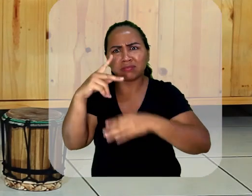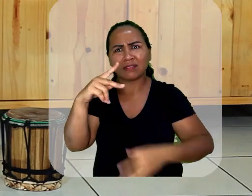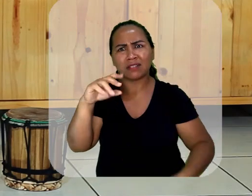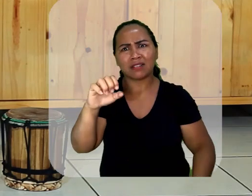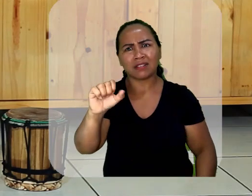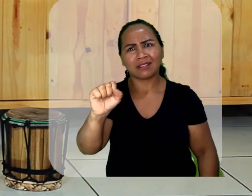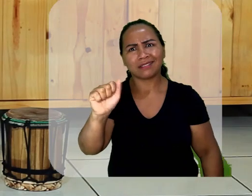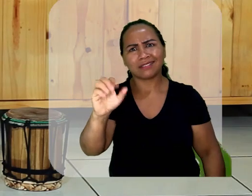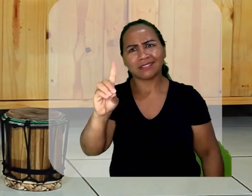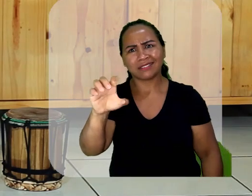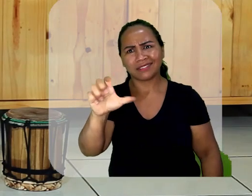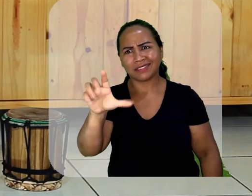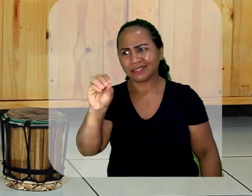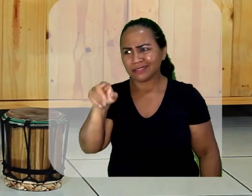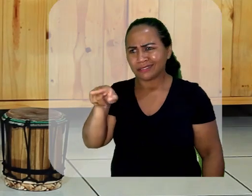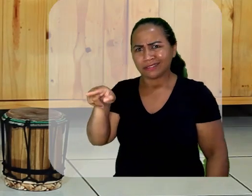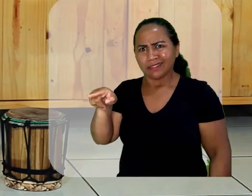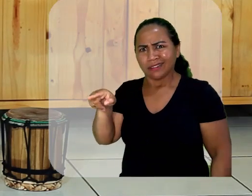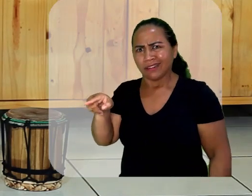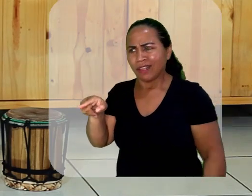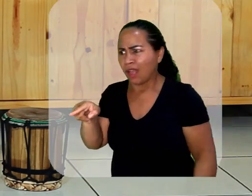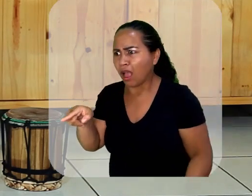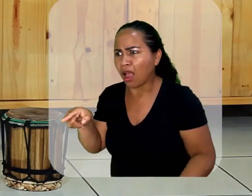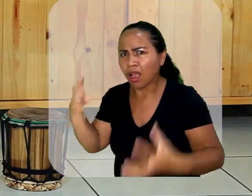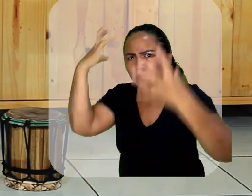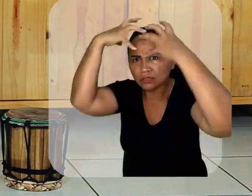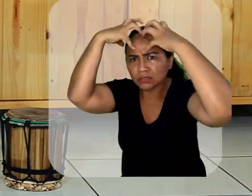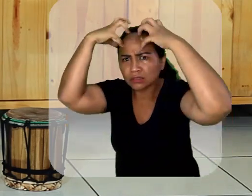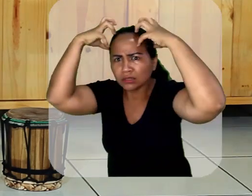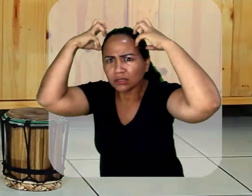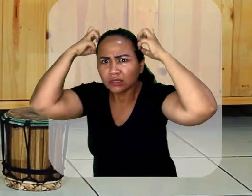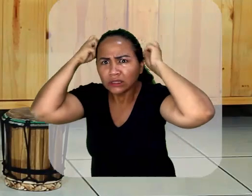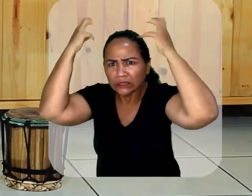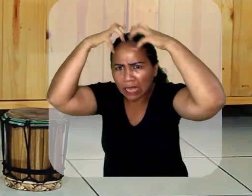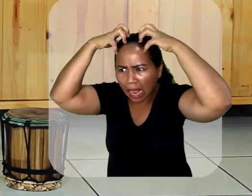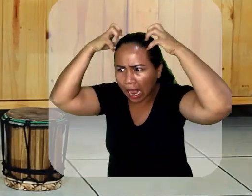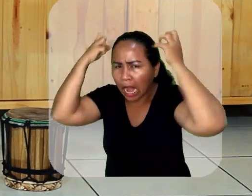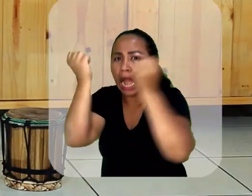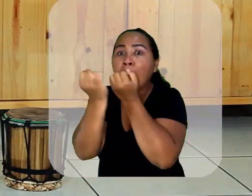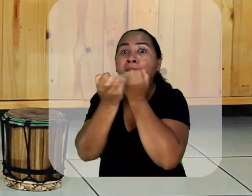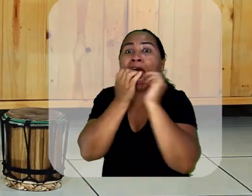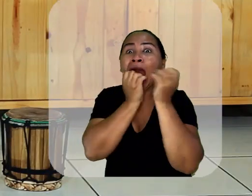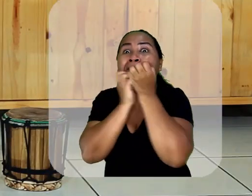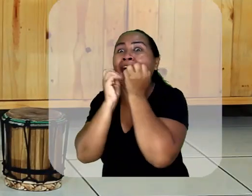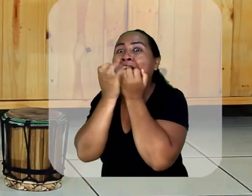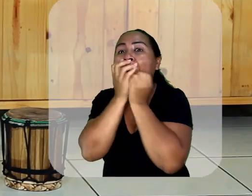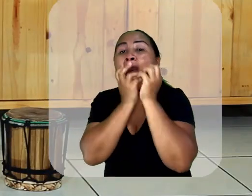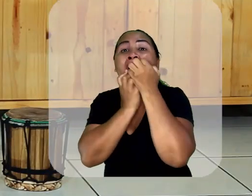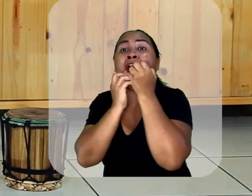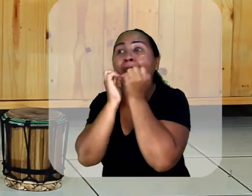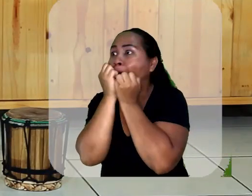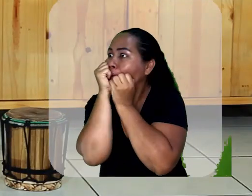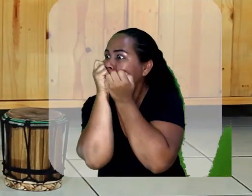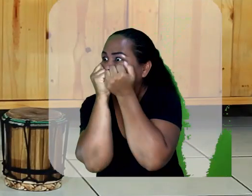os cabelos com suas próprias mãos e os engolia com a gula e a volúpia dos poetas devorando versos quitaneiros.